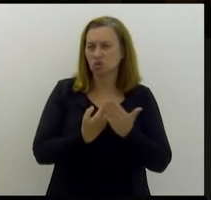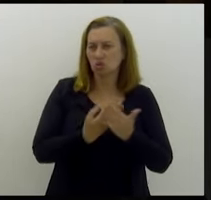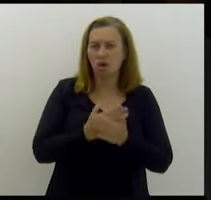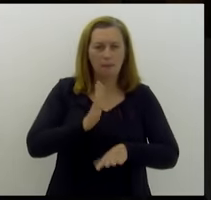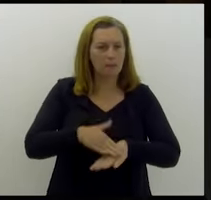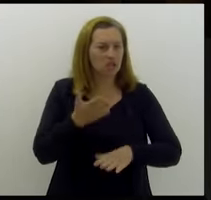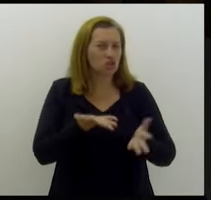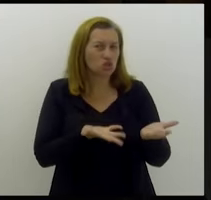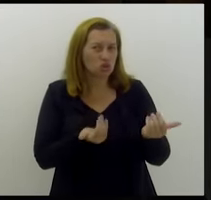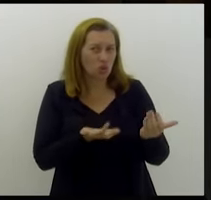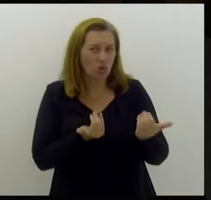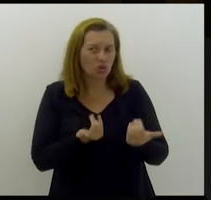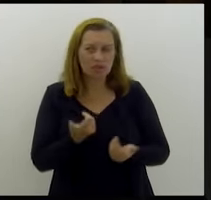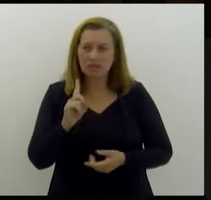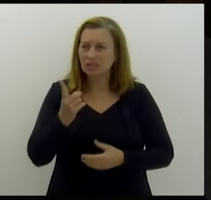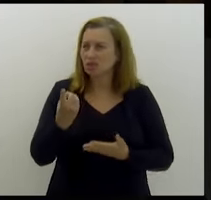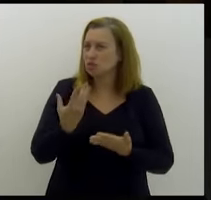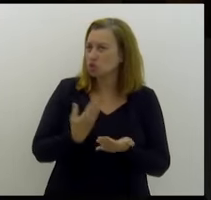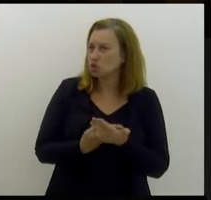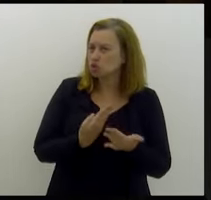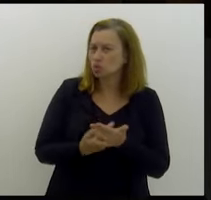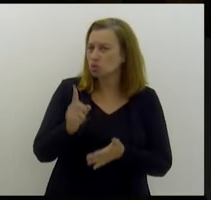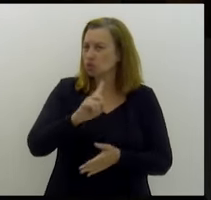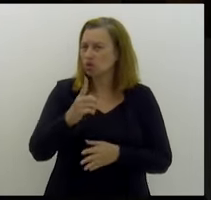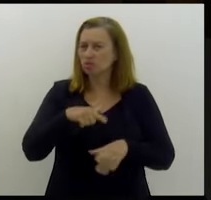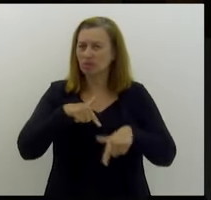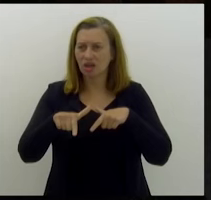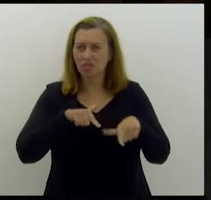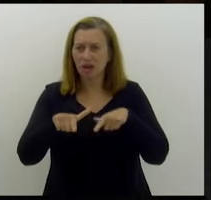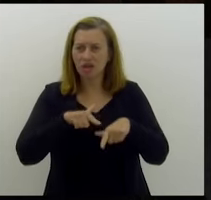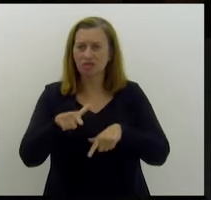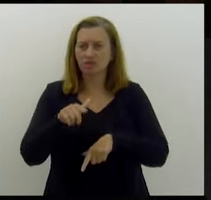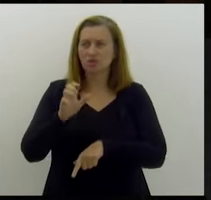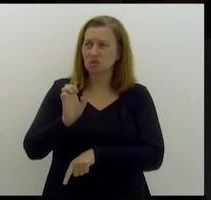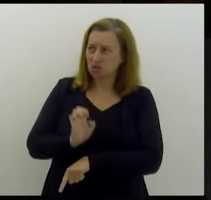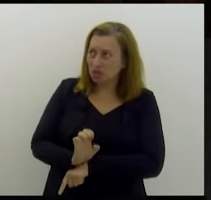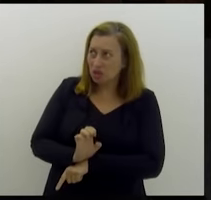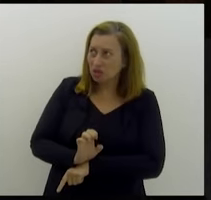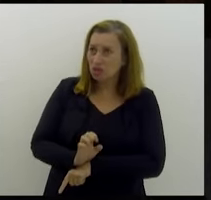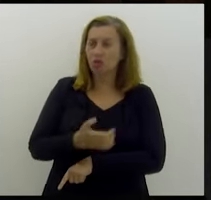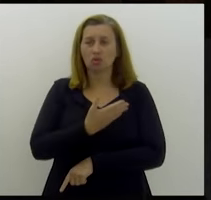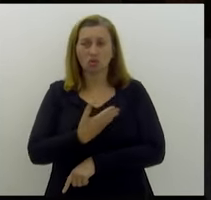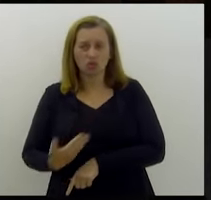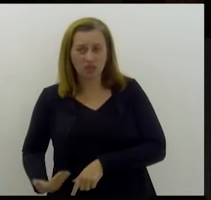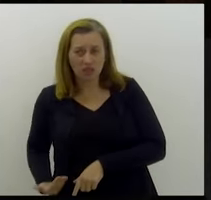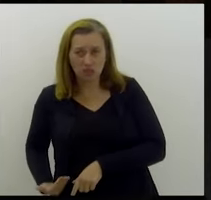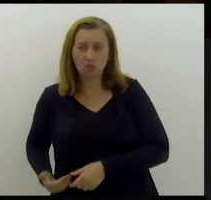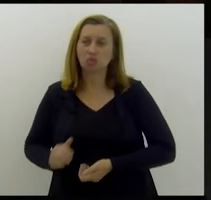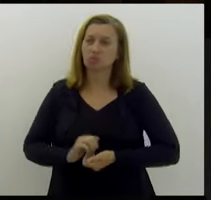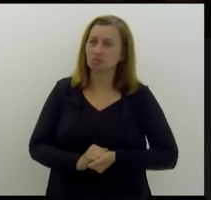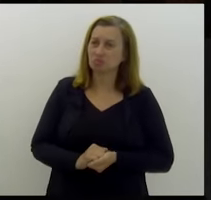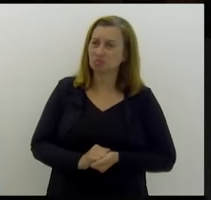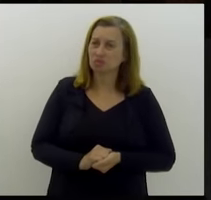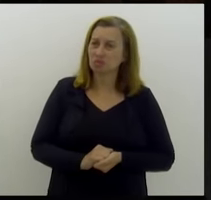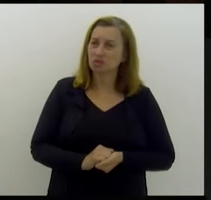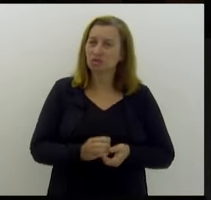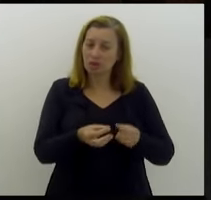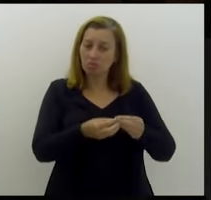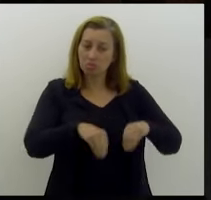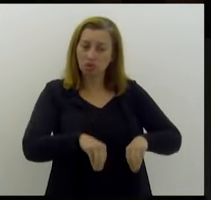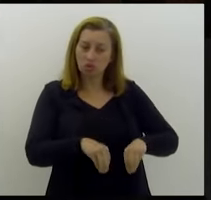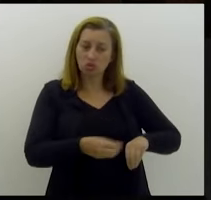jovens que não estudam e que não trabalham nesse estado o governador tá dando uma pancada no fundo da infância da